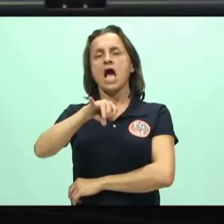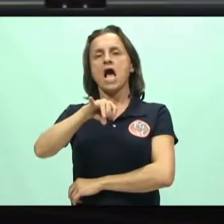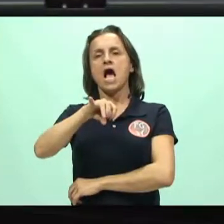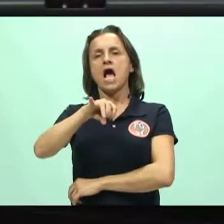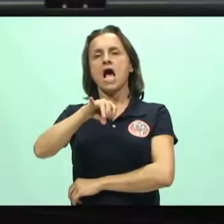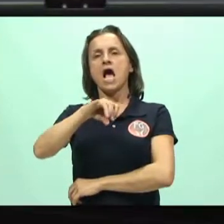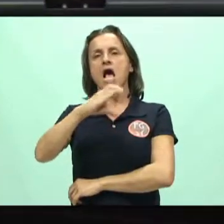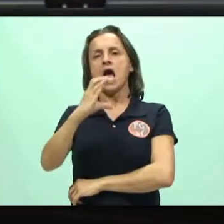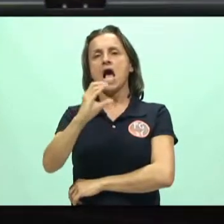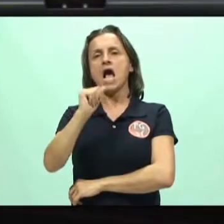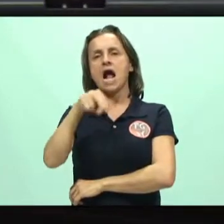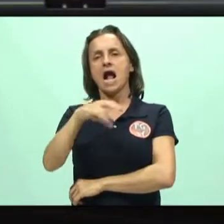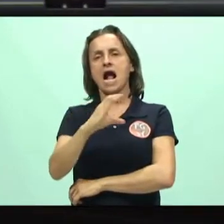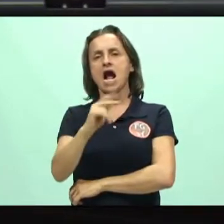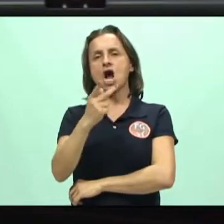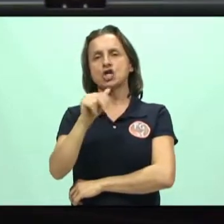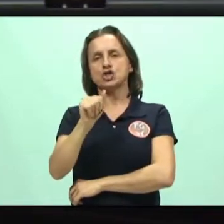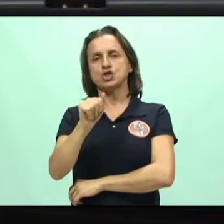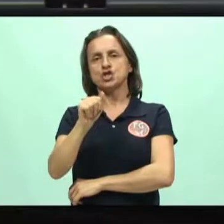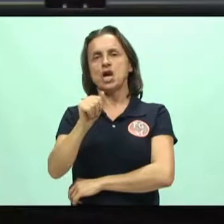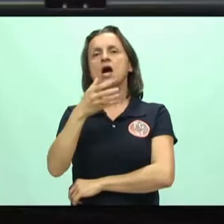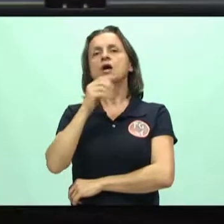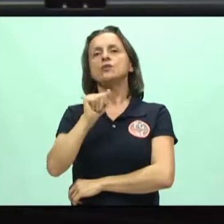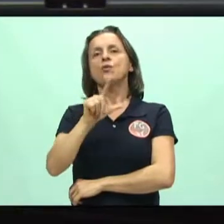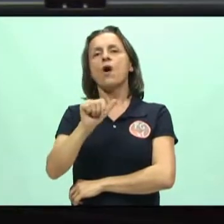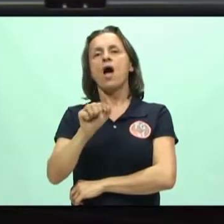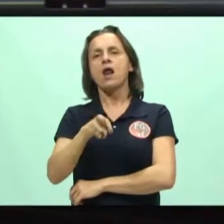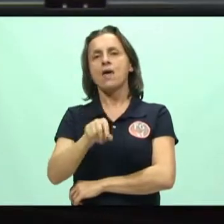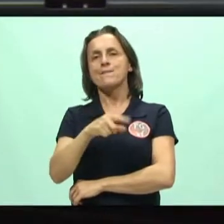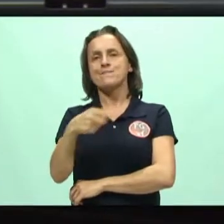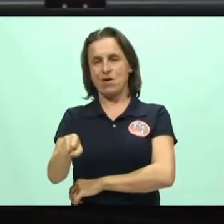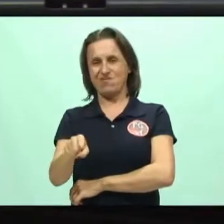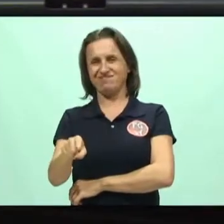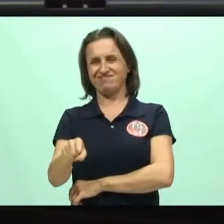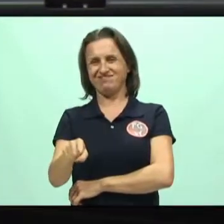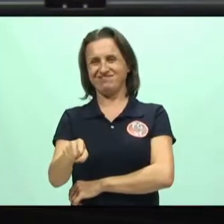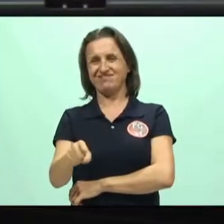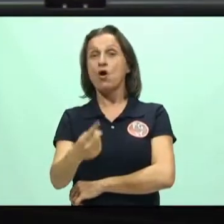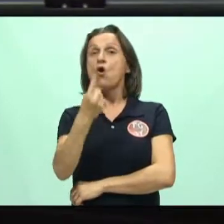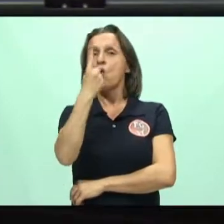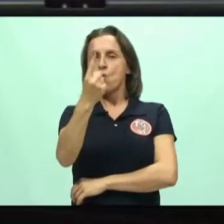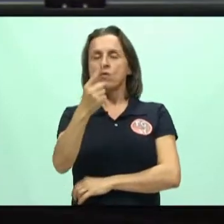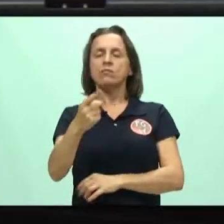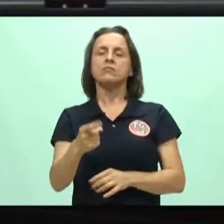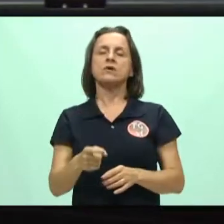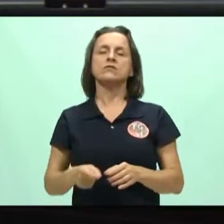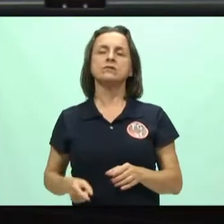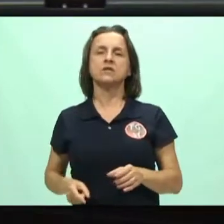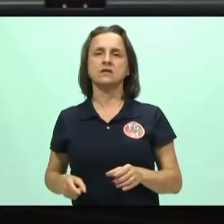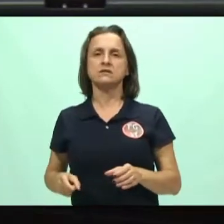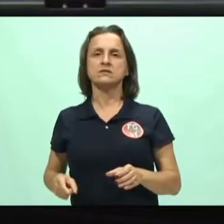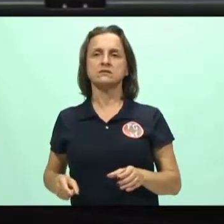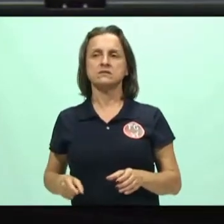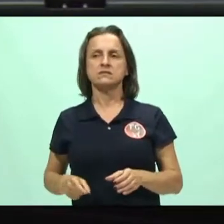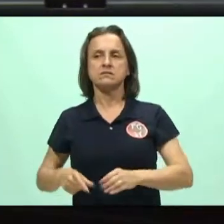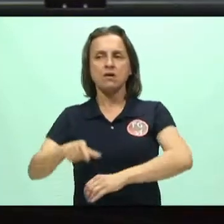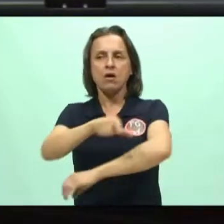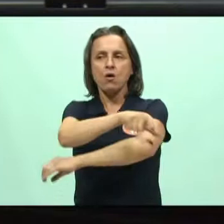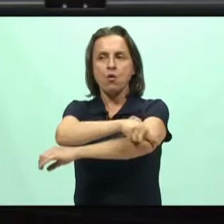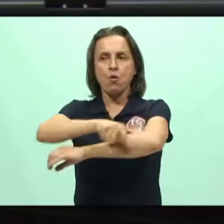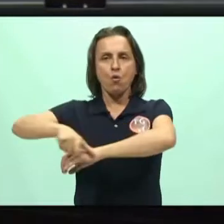beleza a estação dos dois lados por que que não mantém Mão Dupla bomba